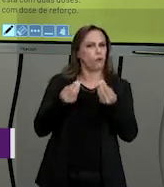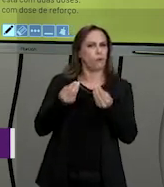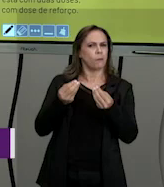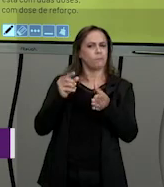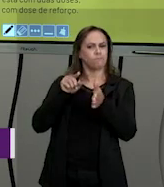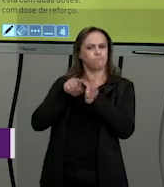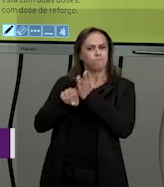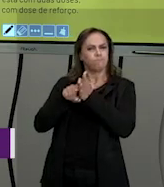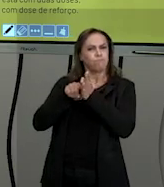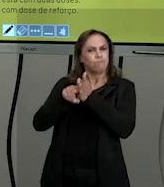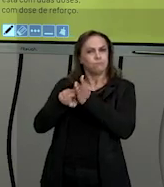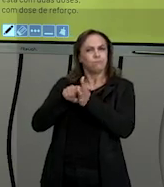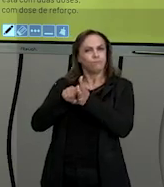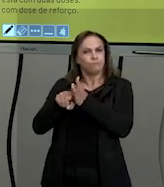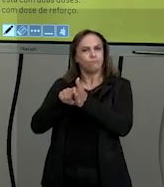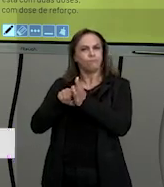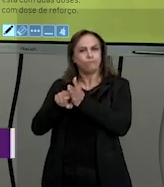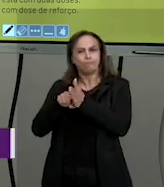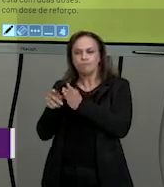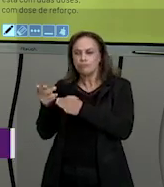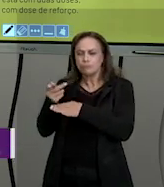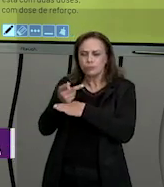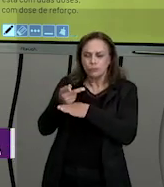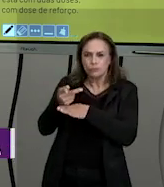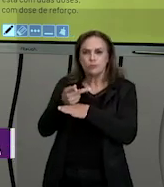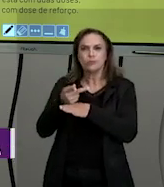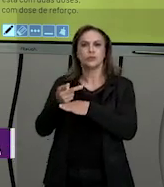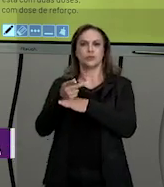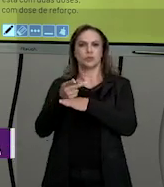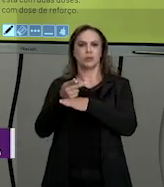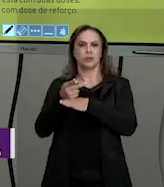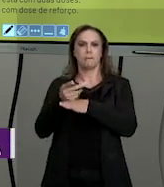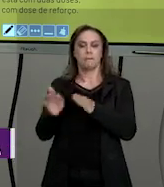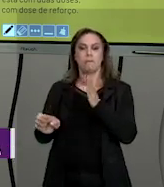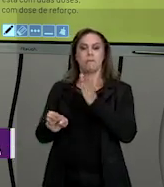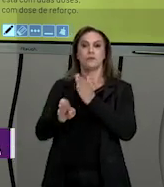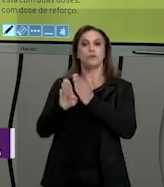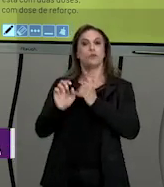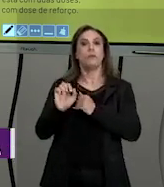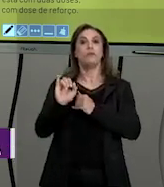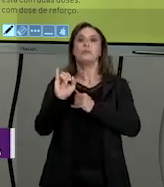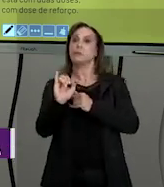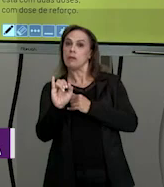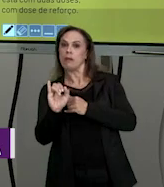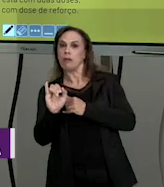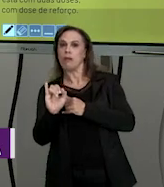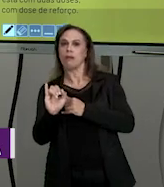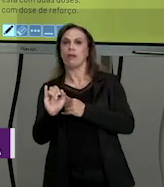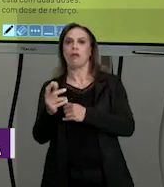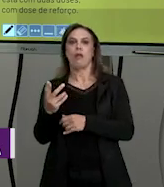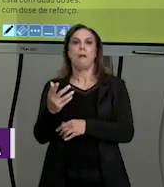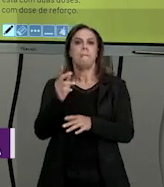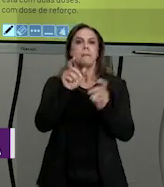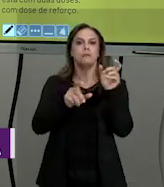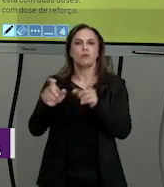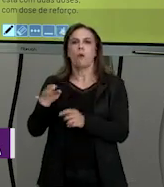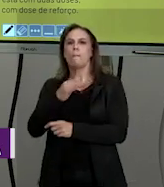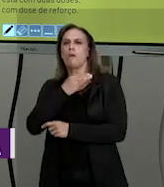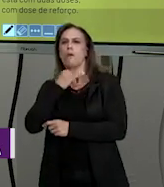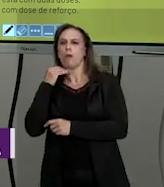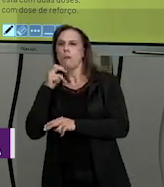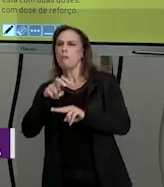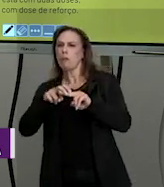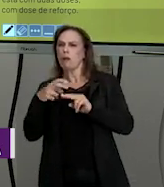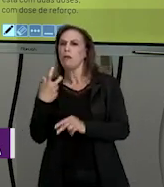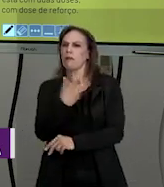um estudo para ver se existe uma correlação entre as mortes e a vacinação, né?